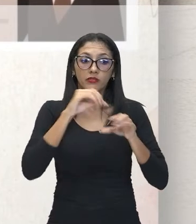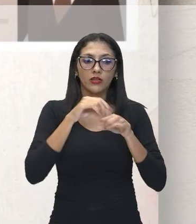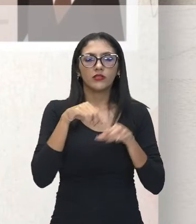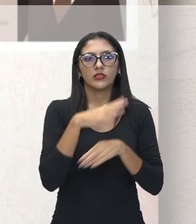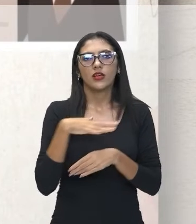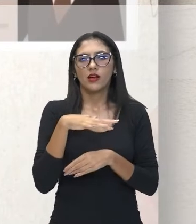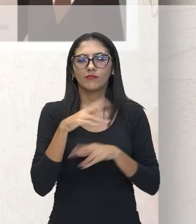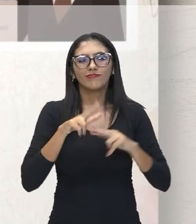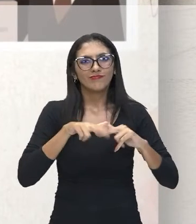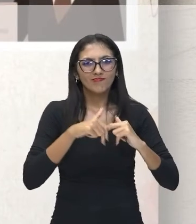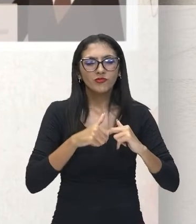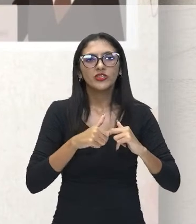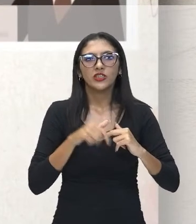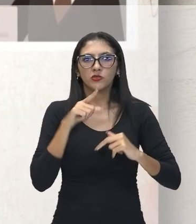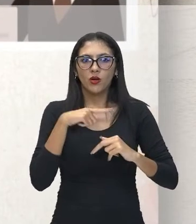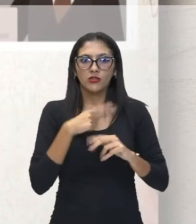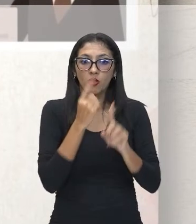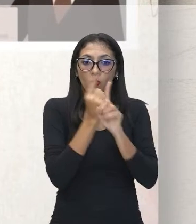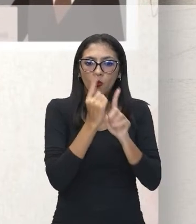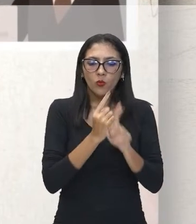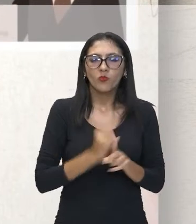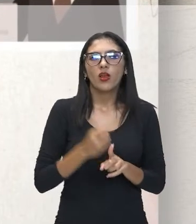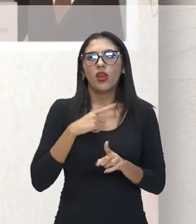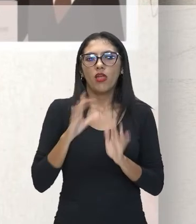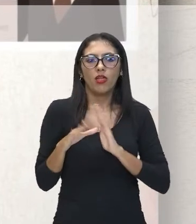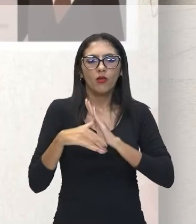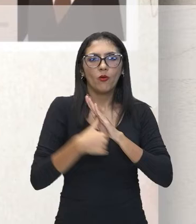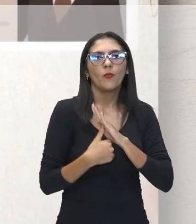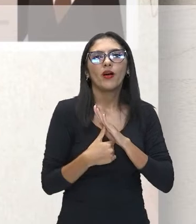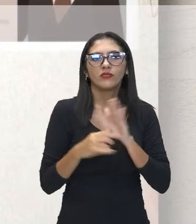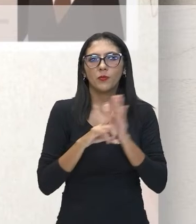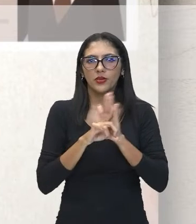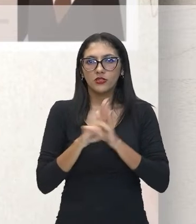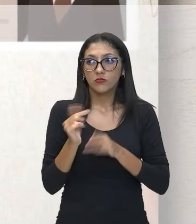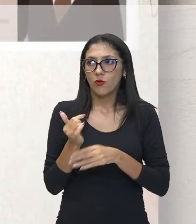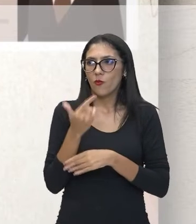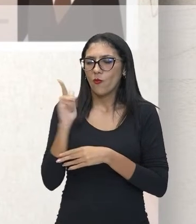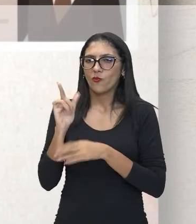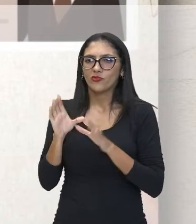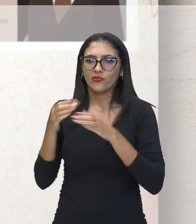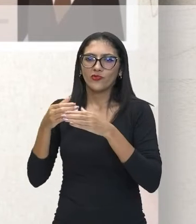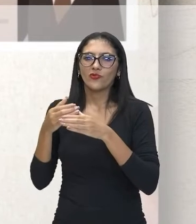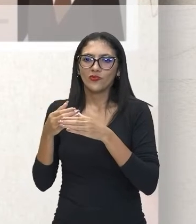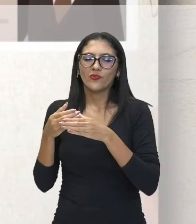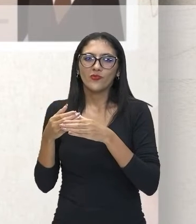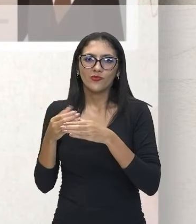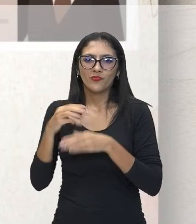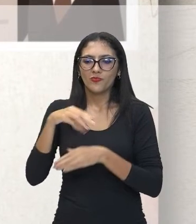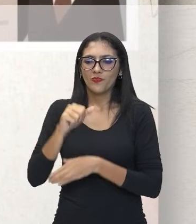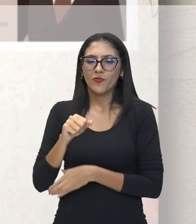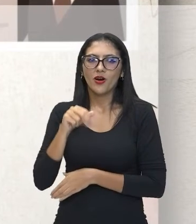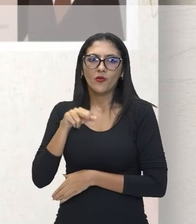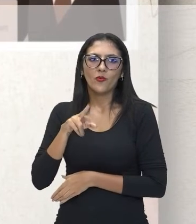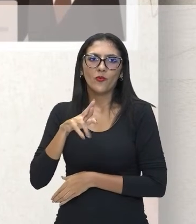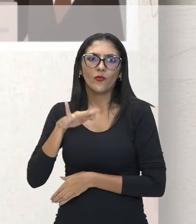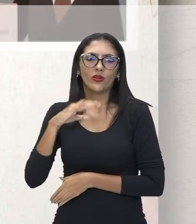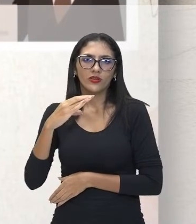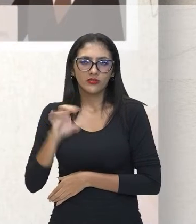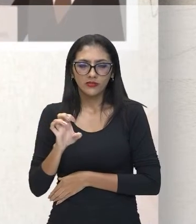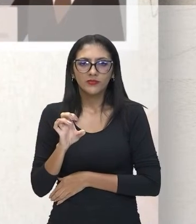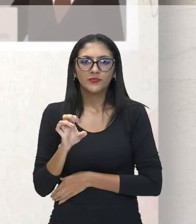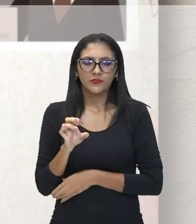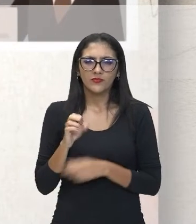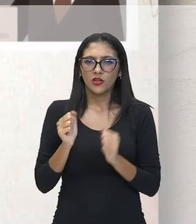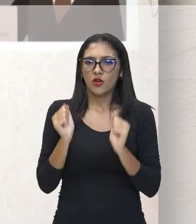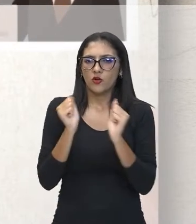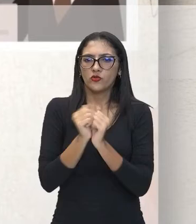seu mérito pela grande descoberta roubada por outro cientista, Maurice Wilkins, que juntamente com